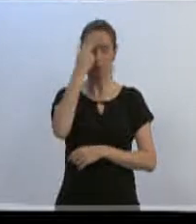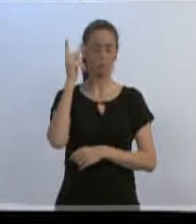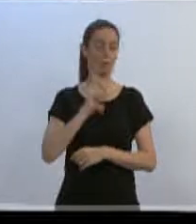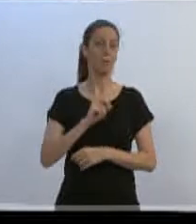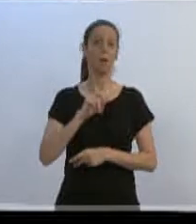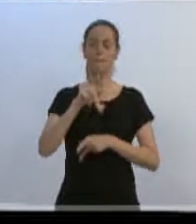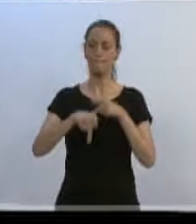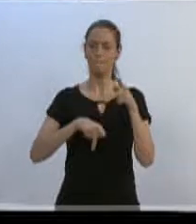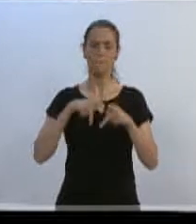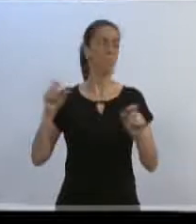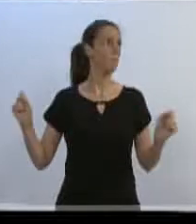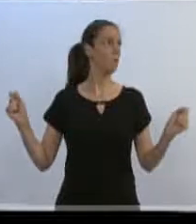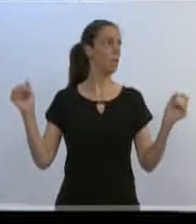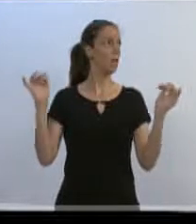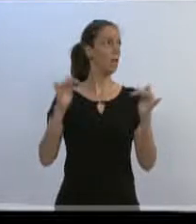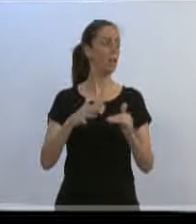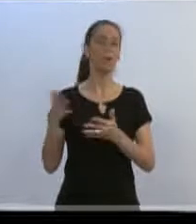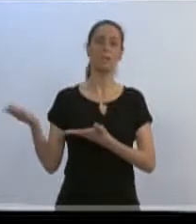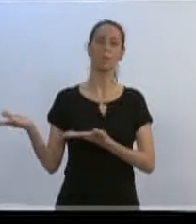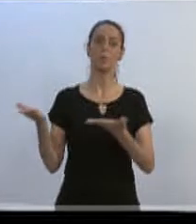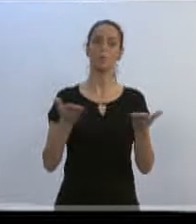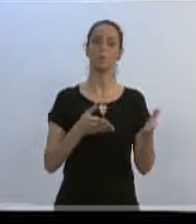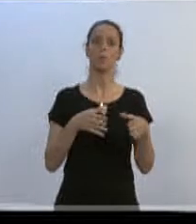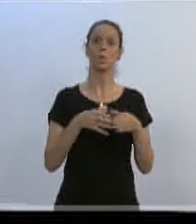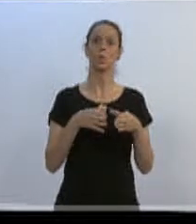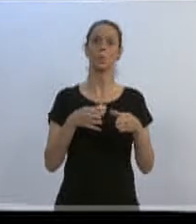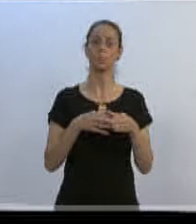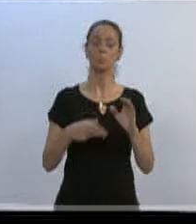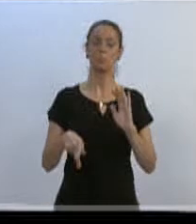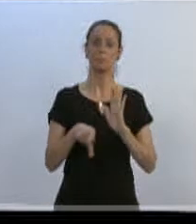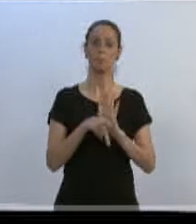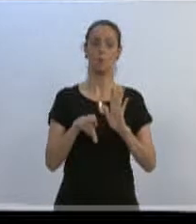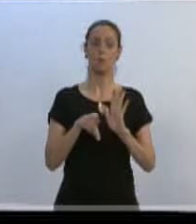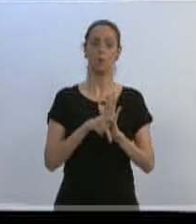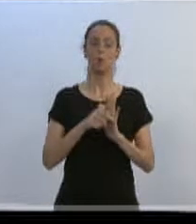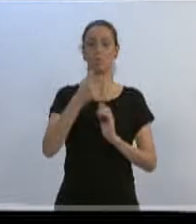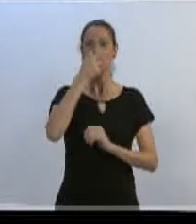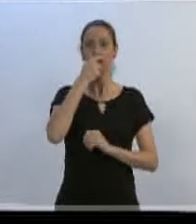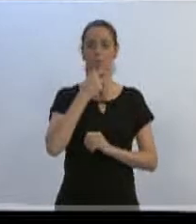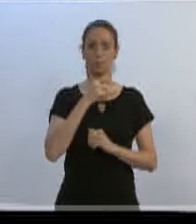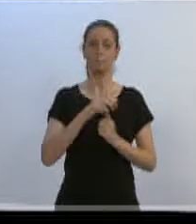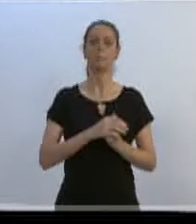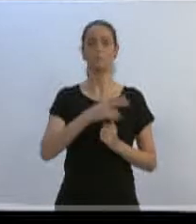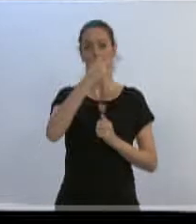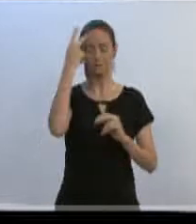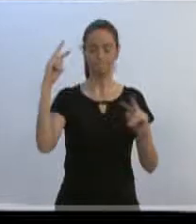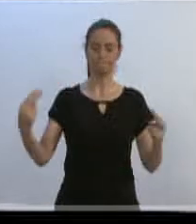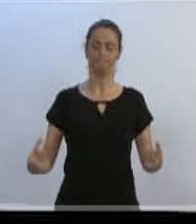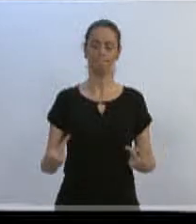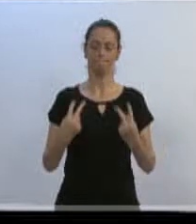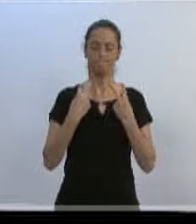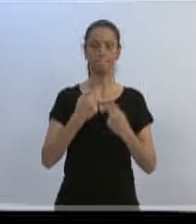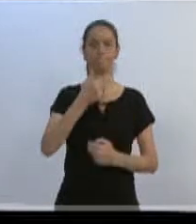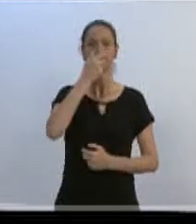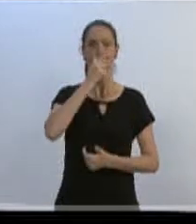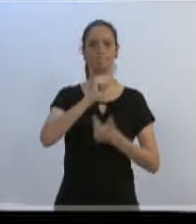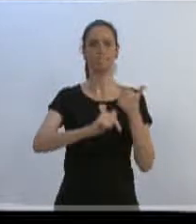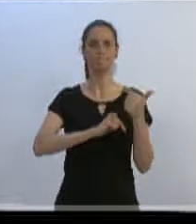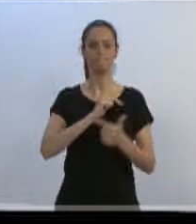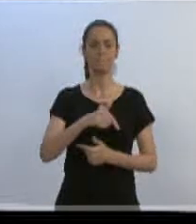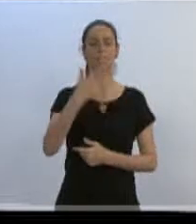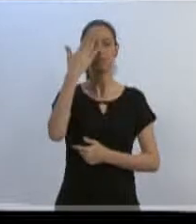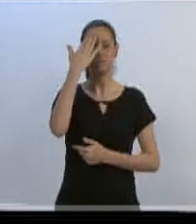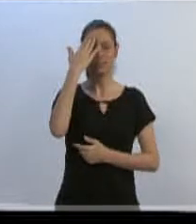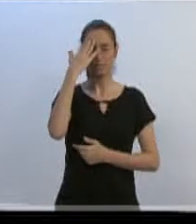população que estava lá convidada pela equipe do governador beckham o povo que reconhece o trabalho do vereador décadas o povo que sabe